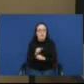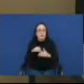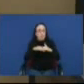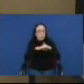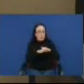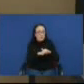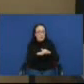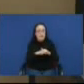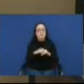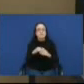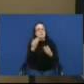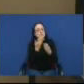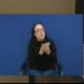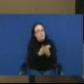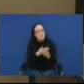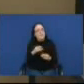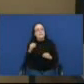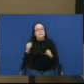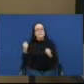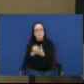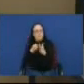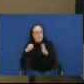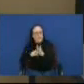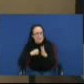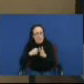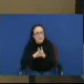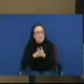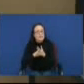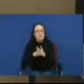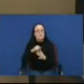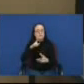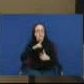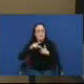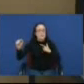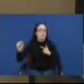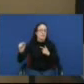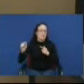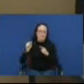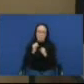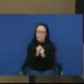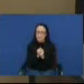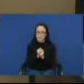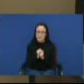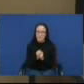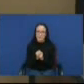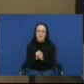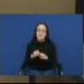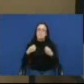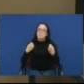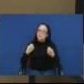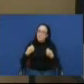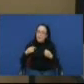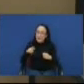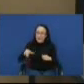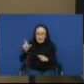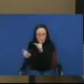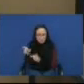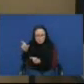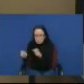vamos ganhar, como todos os processos, a gente não tem garantia. Então, não se devem pagar